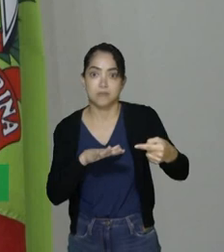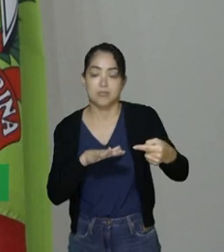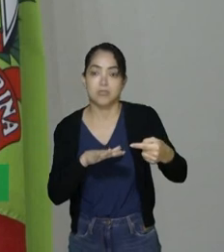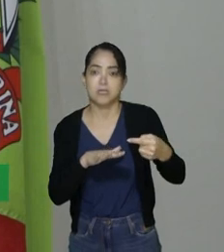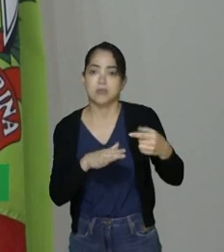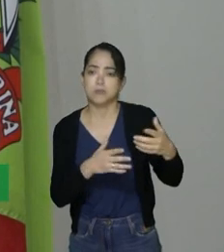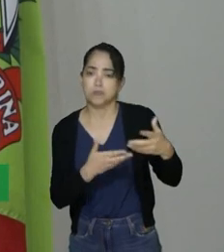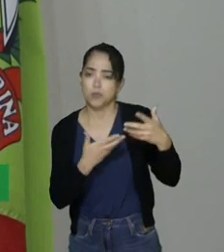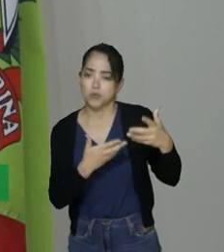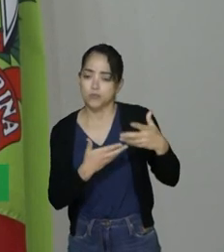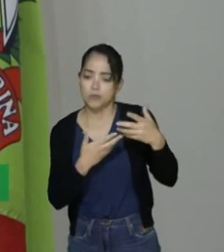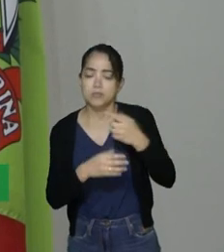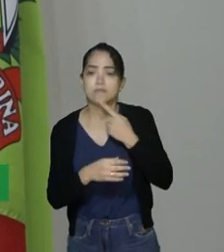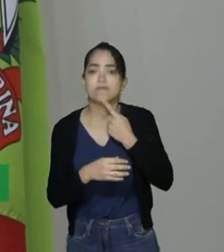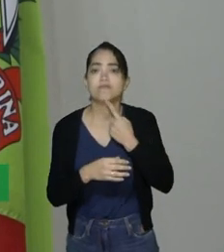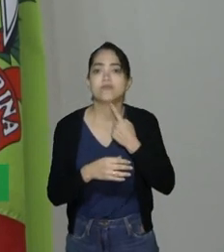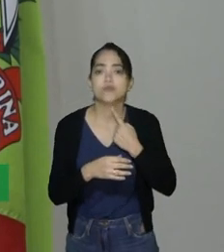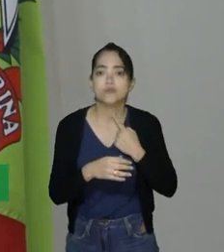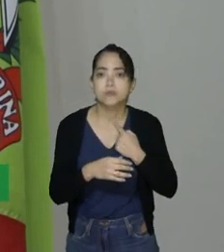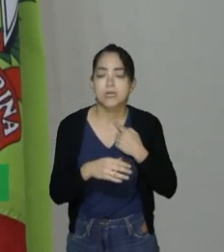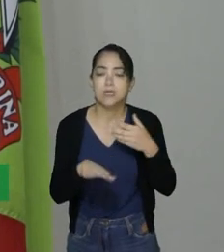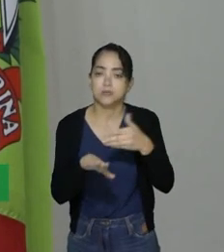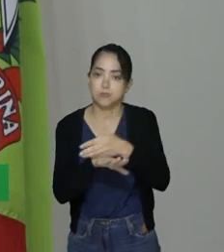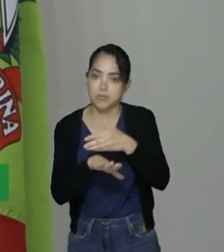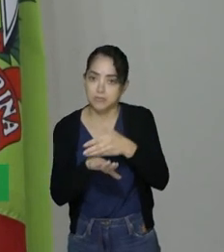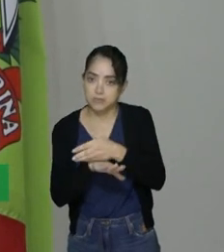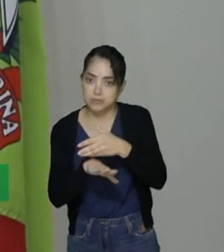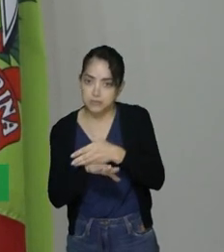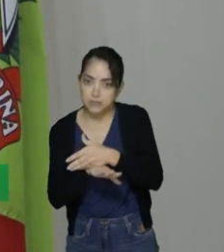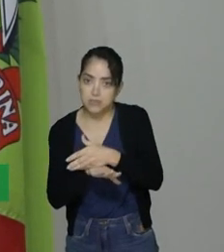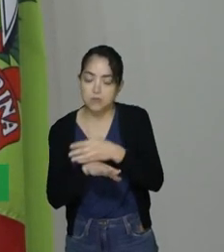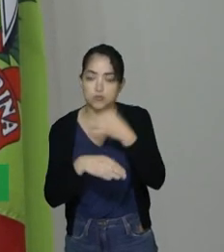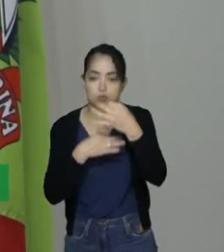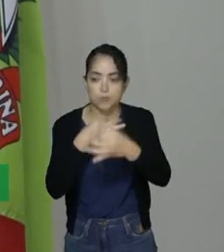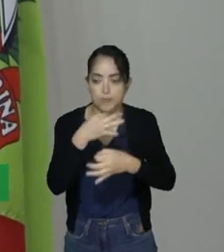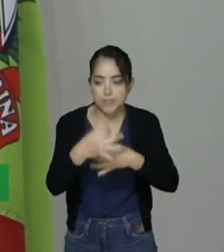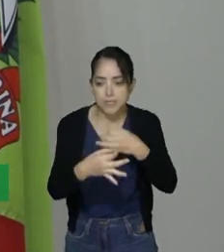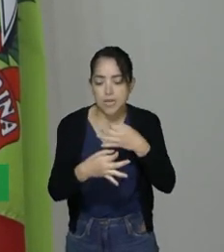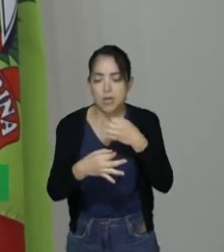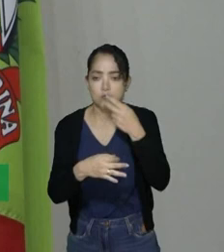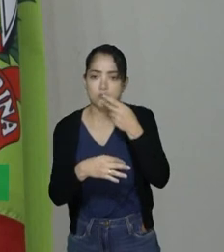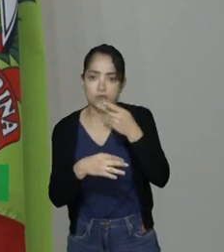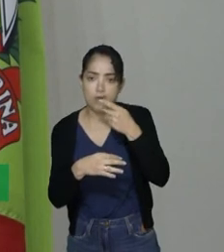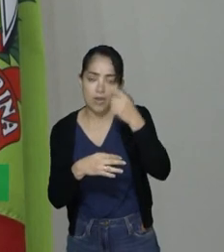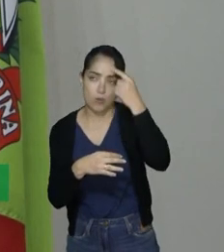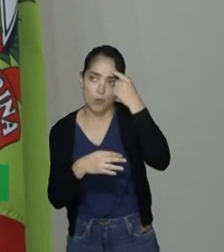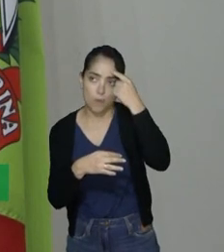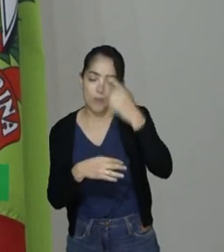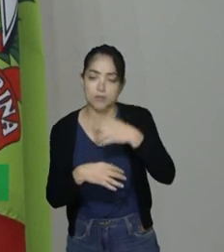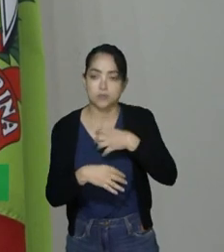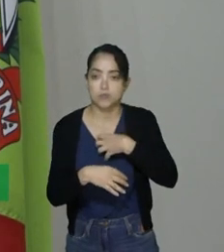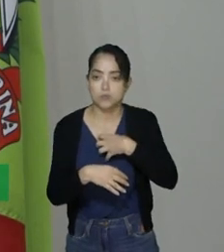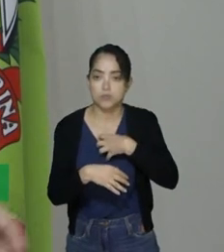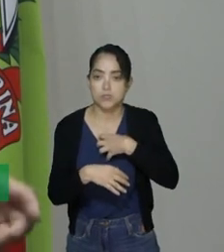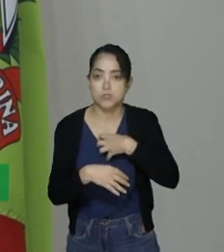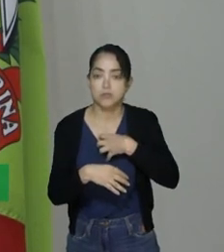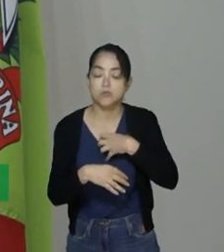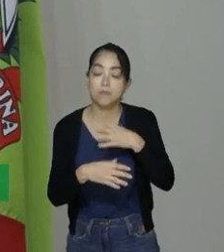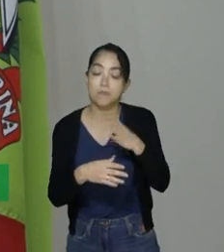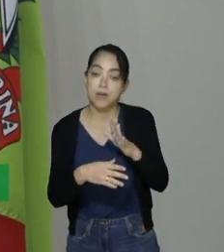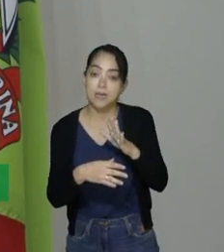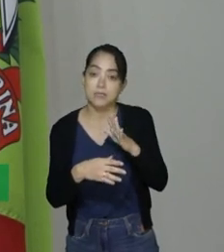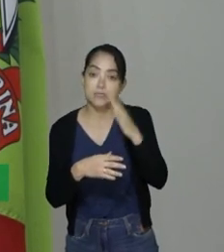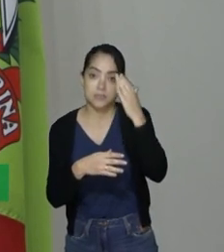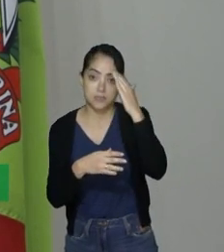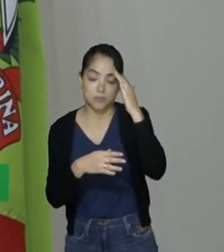pela minha vontade interior de participar, de opinar, de dizer o que penso, o que sinto, e eu entendi que